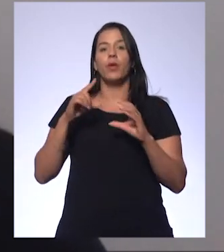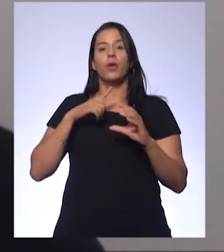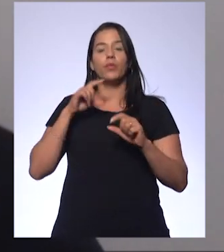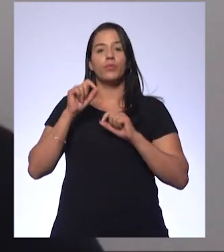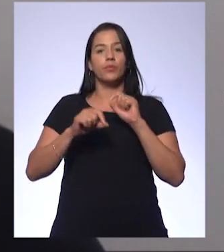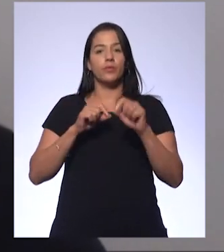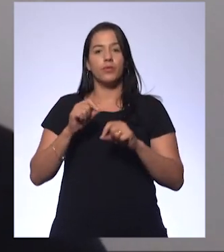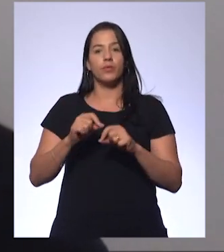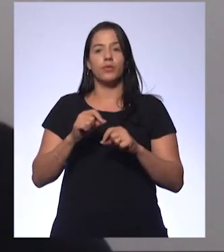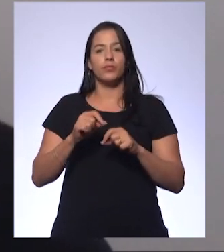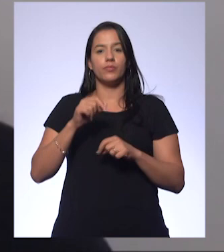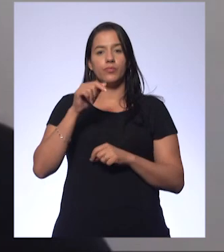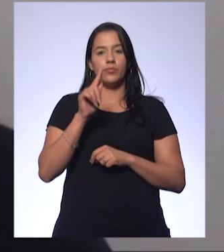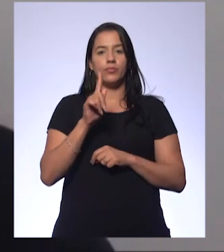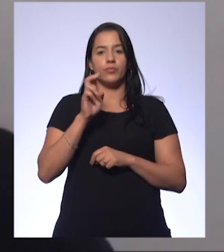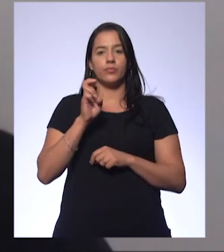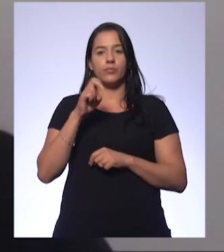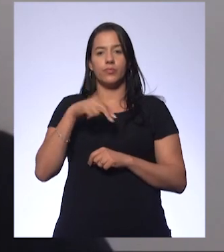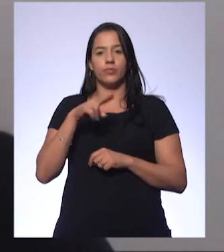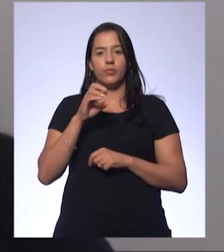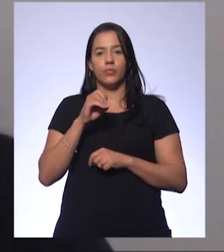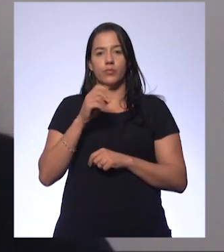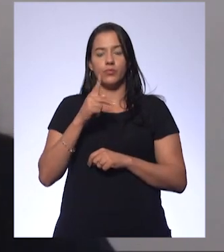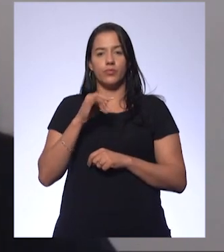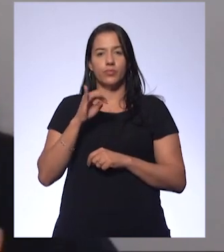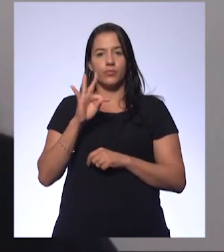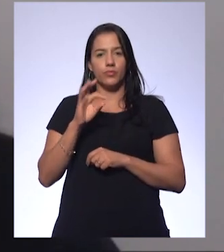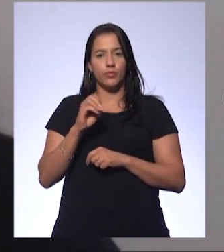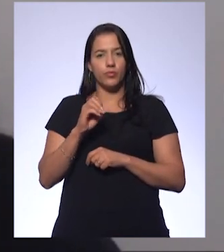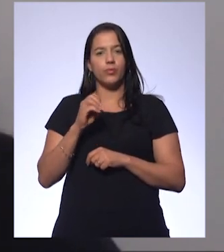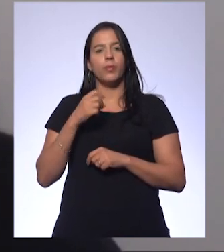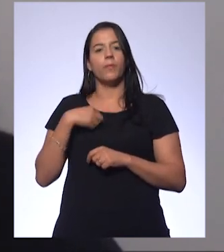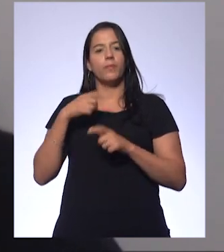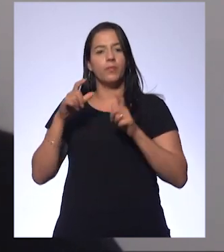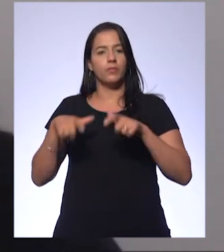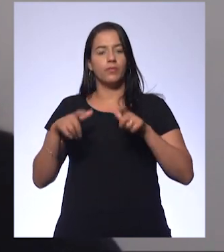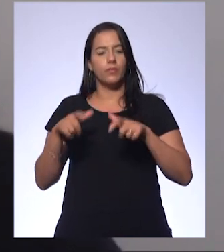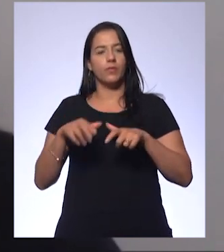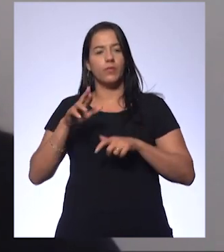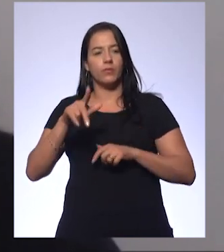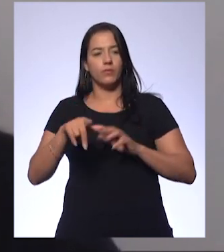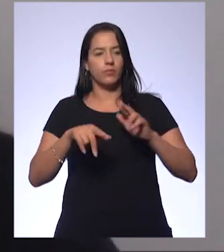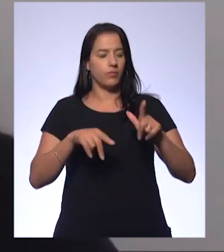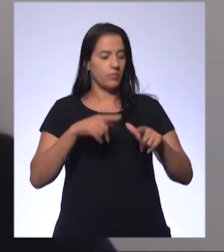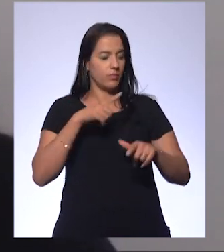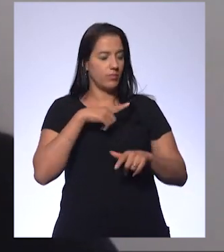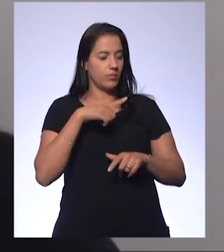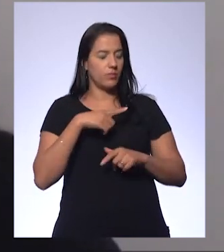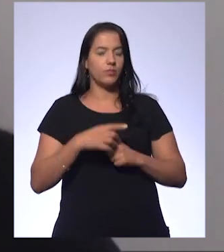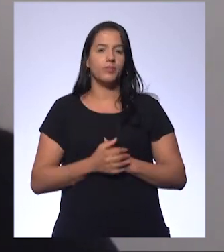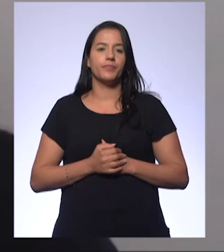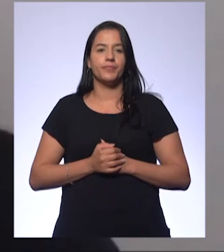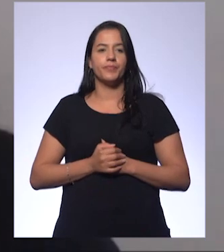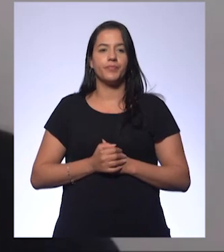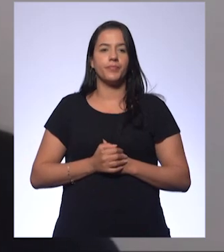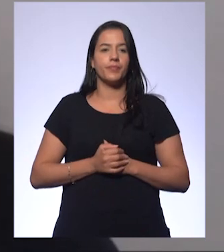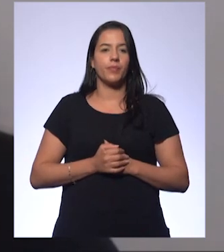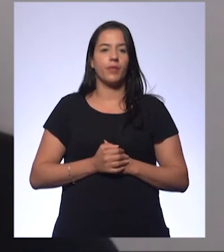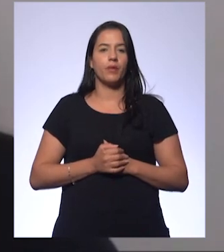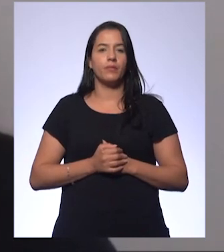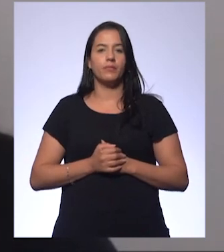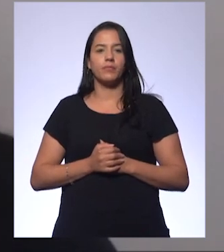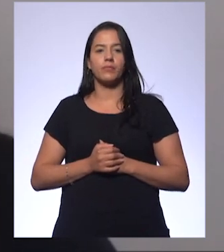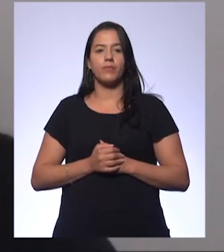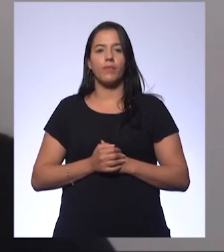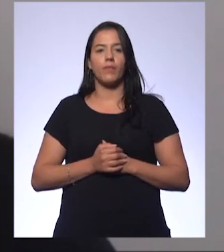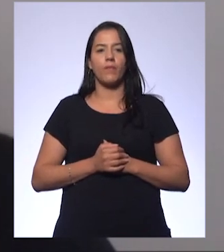mais o ambiente. Né? Porque existe interferência do ambiente em relação a isso. Né? Então, a gente